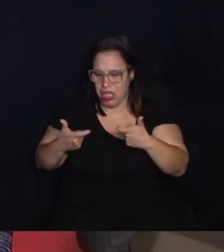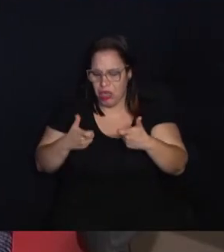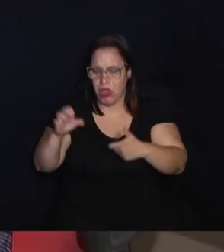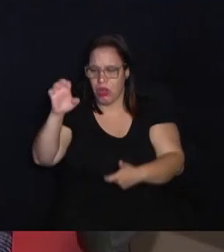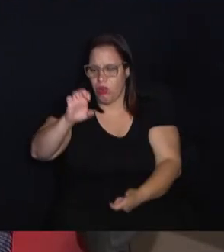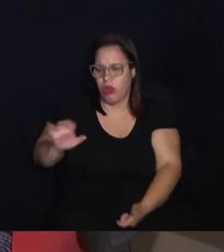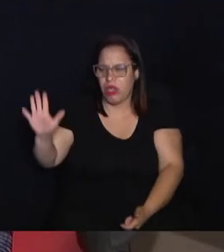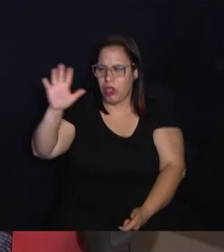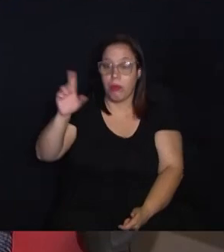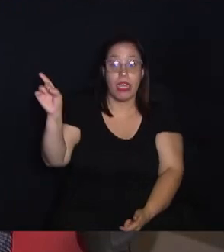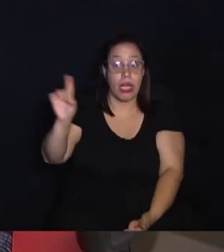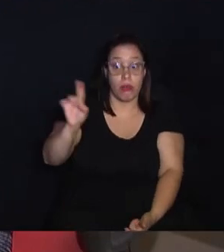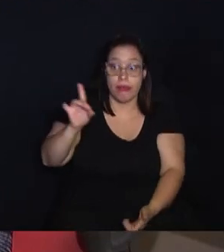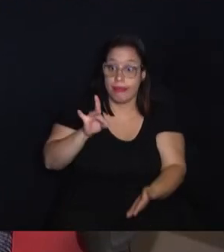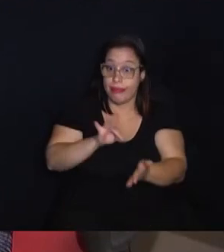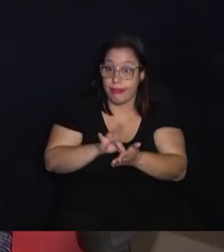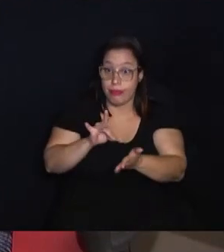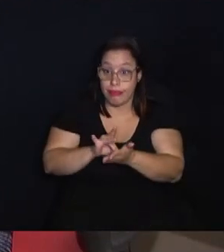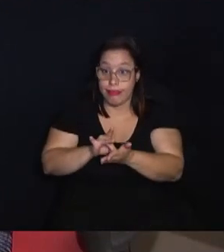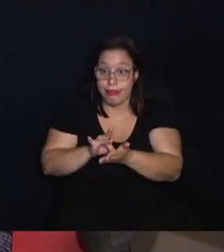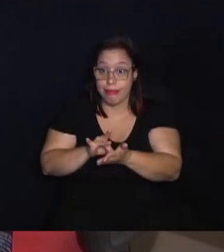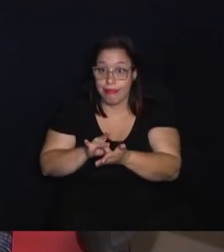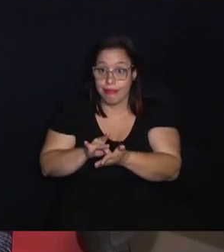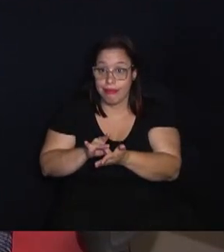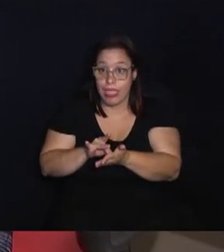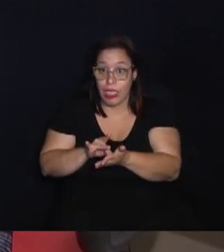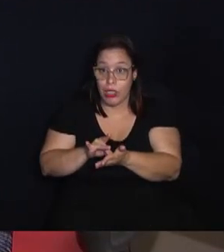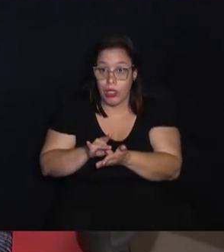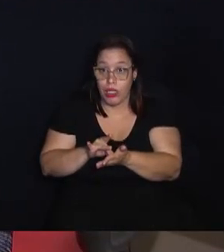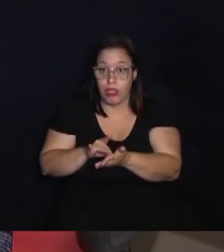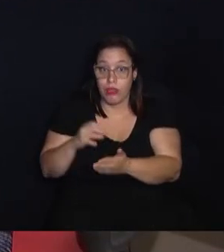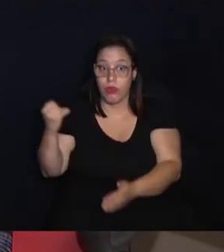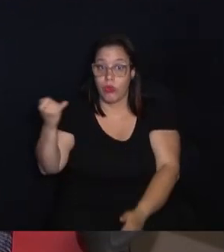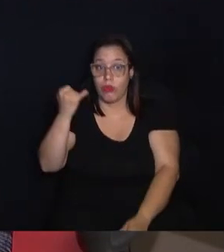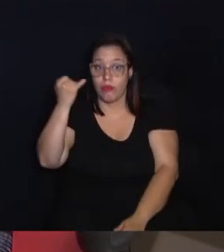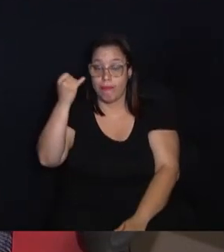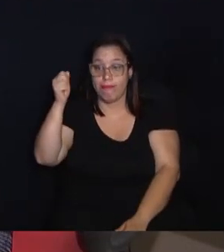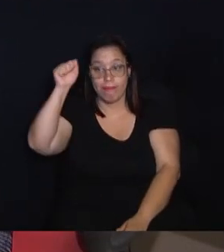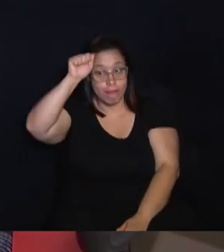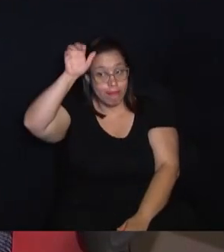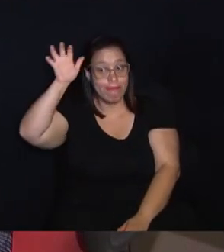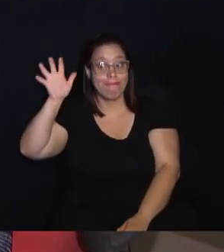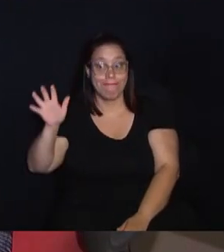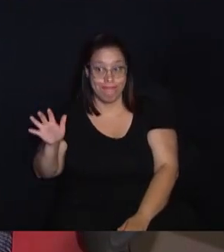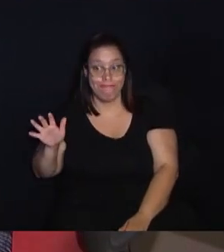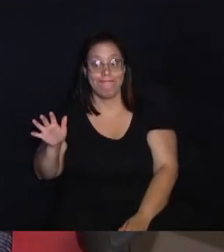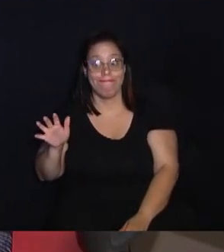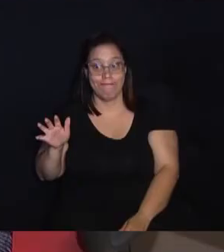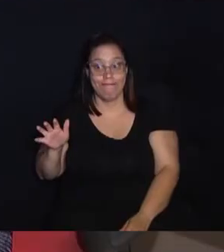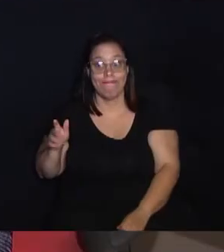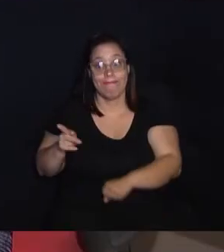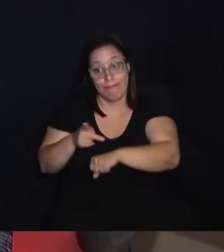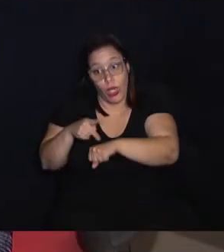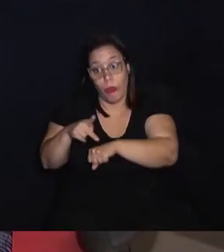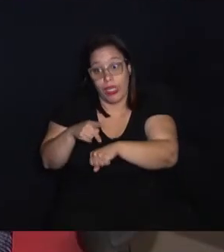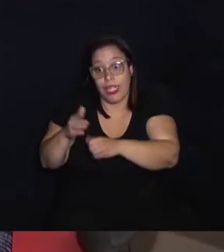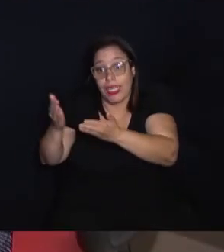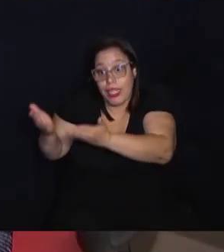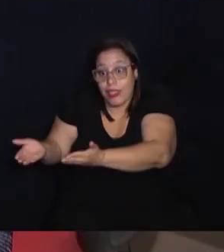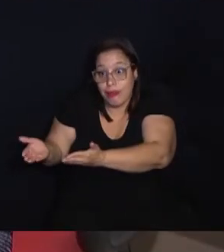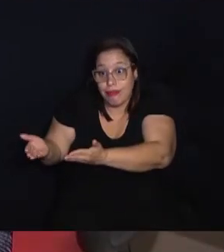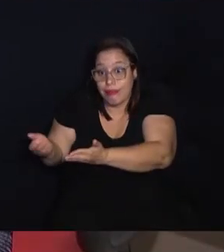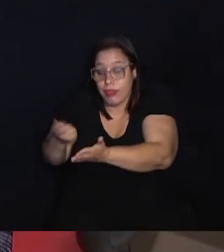é verdade. A Primeira Guerra Mundial foi um evento muito importante no continente africano. Então, é um